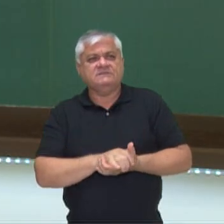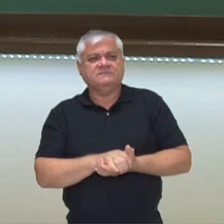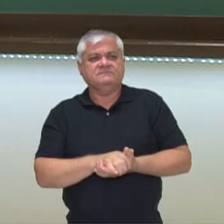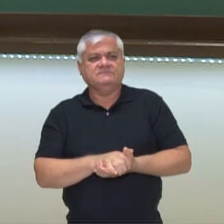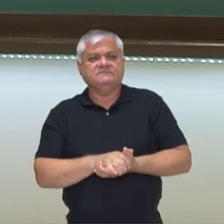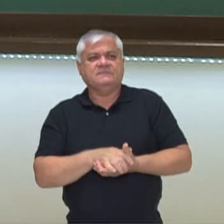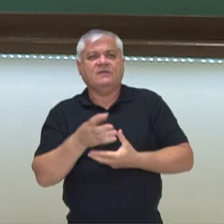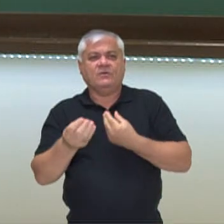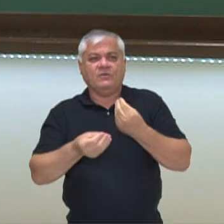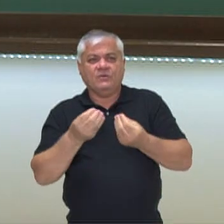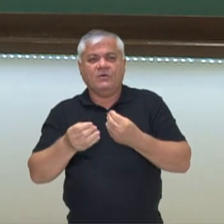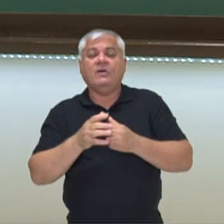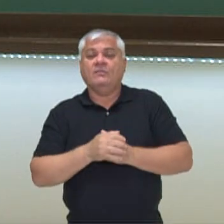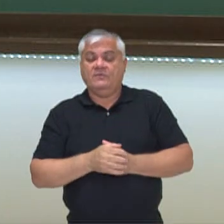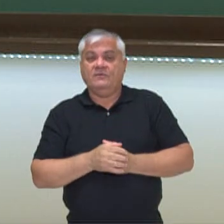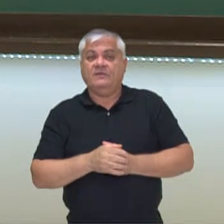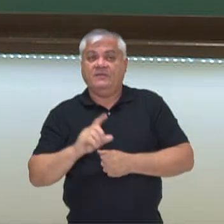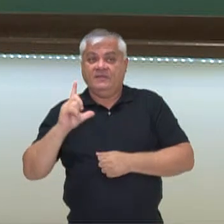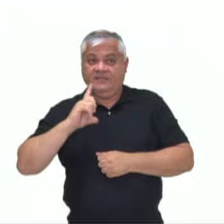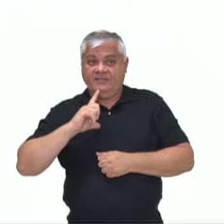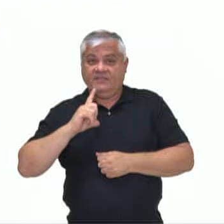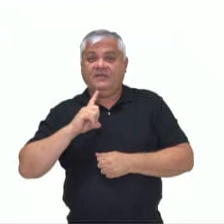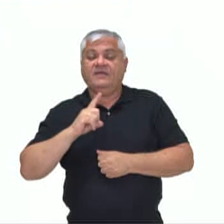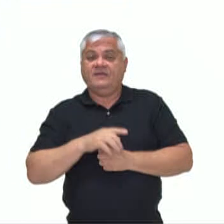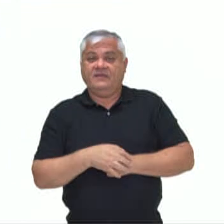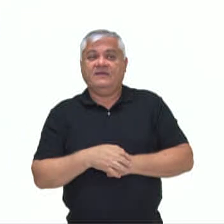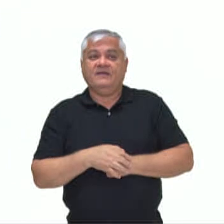Como que vai ficar a sua resposta? The